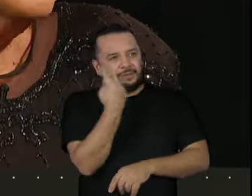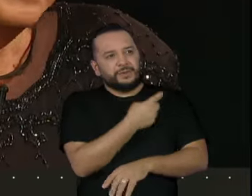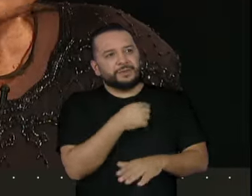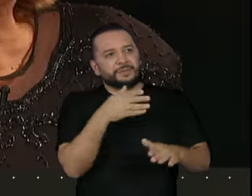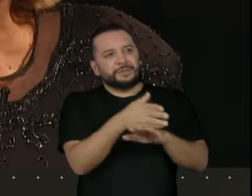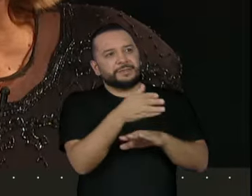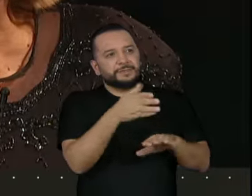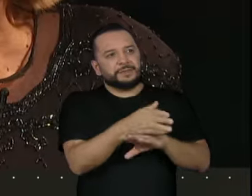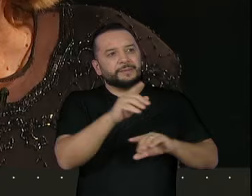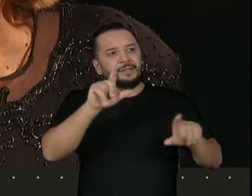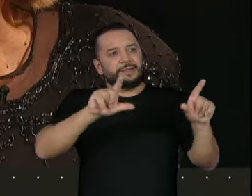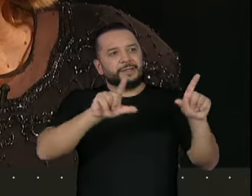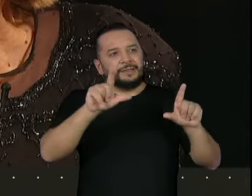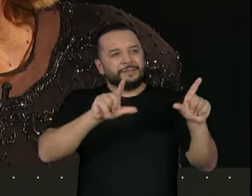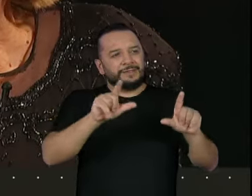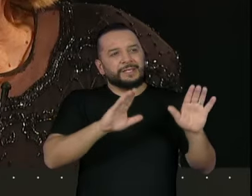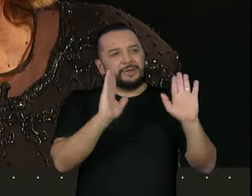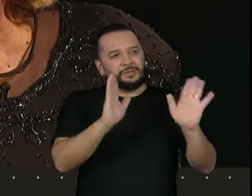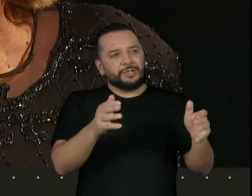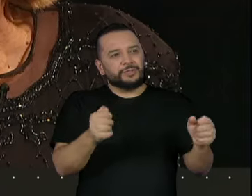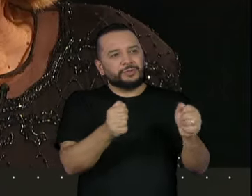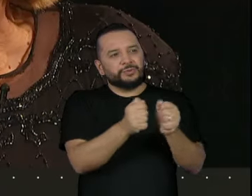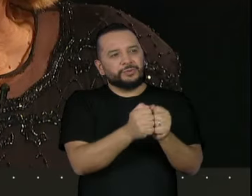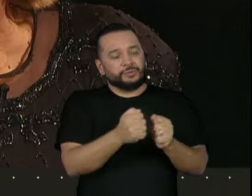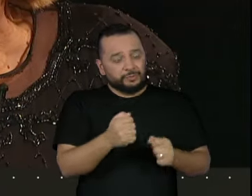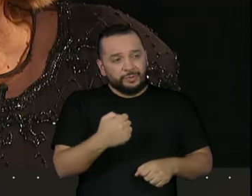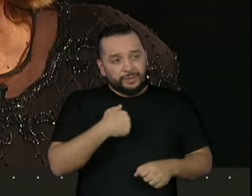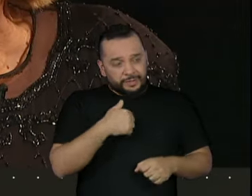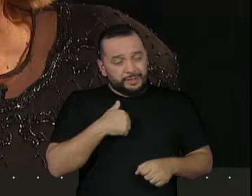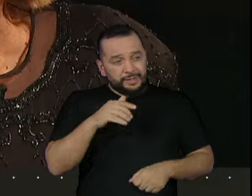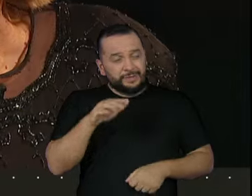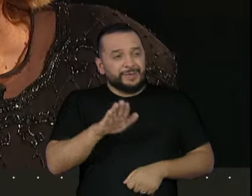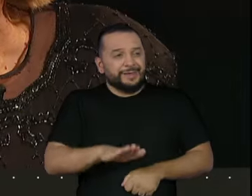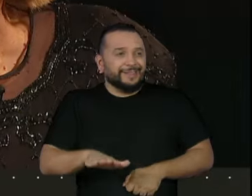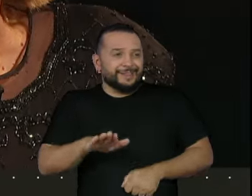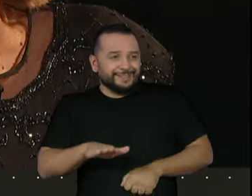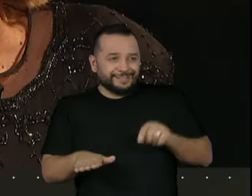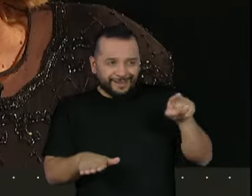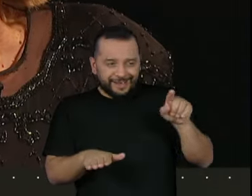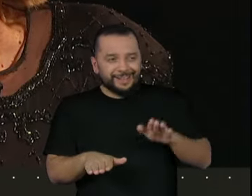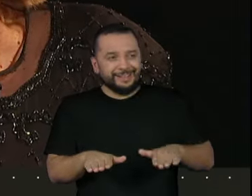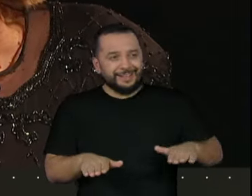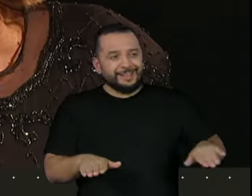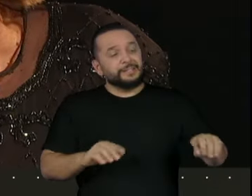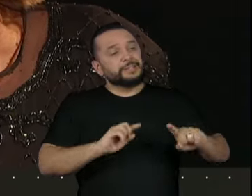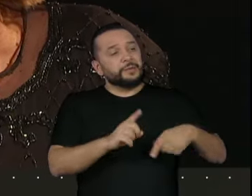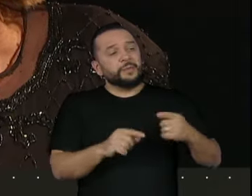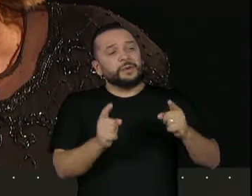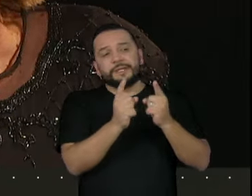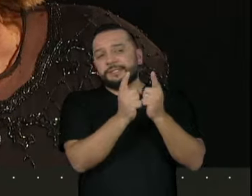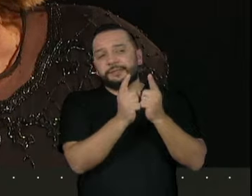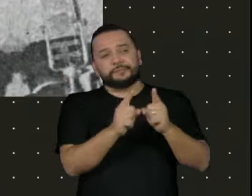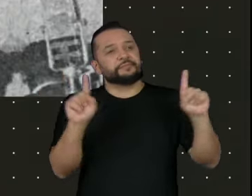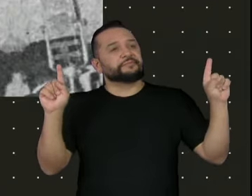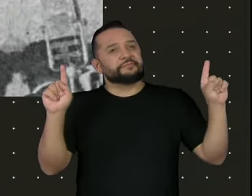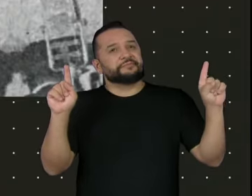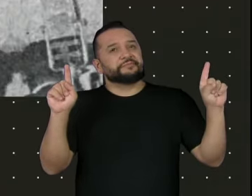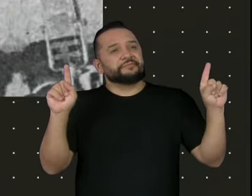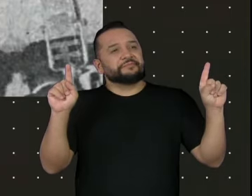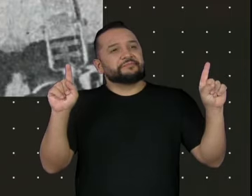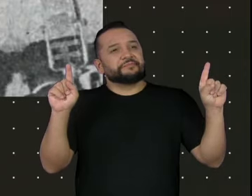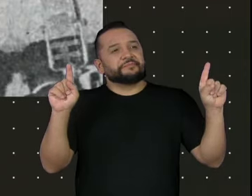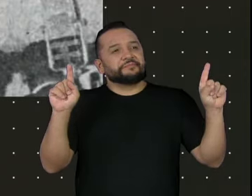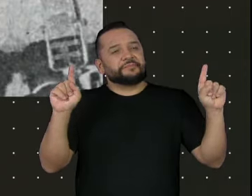chamado Arraia Miúda, quando criança, né? Mas depois perdemos contato e